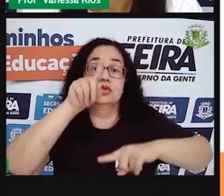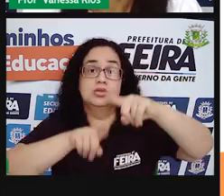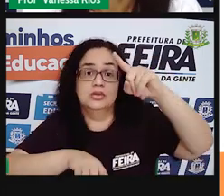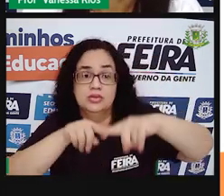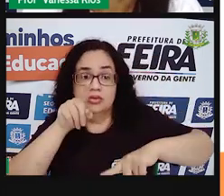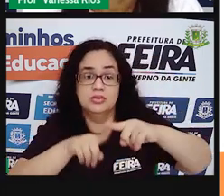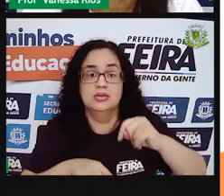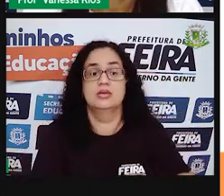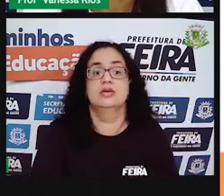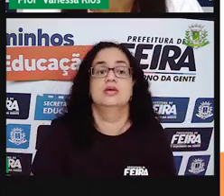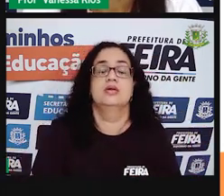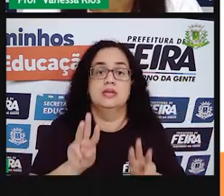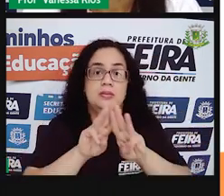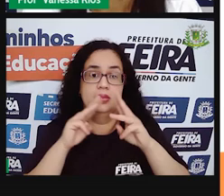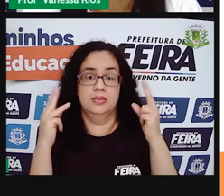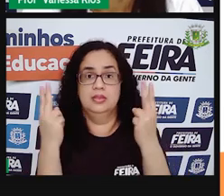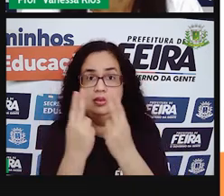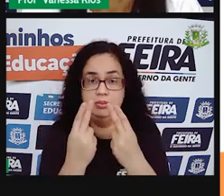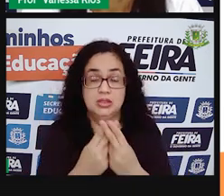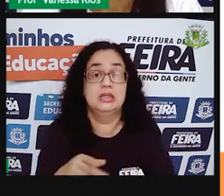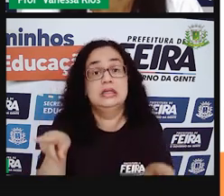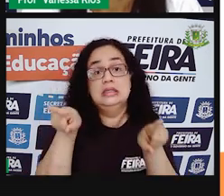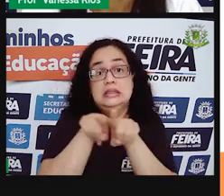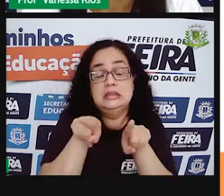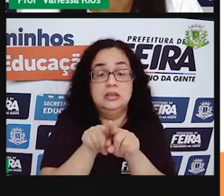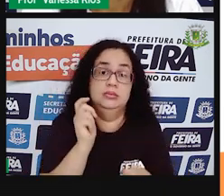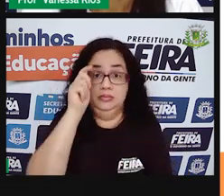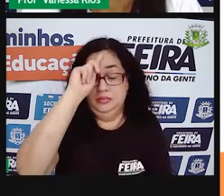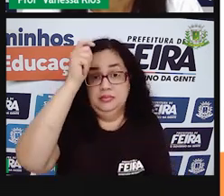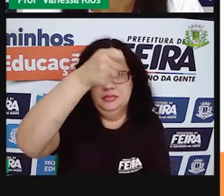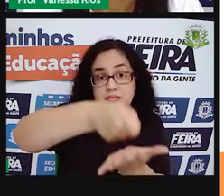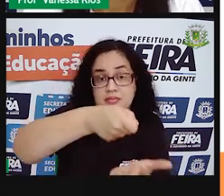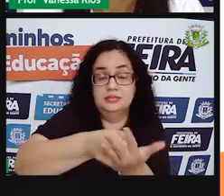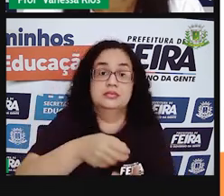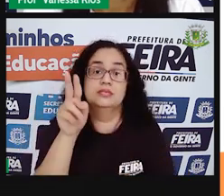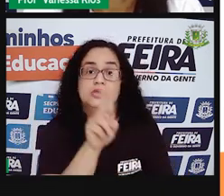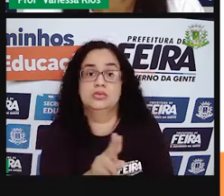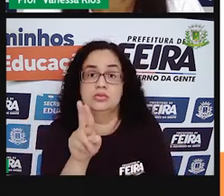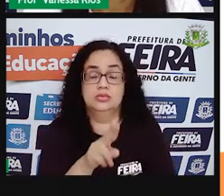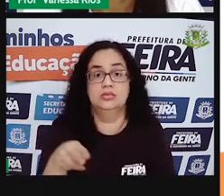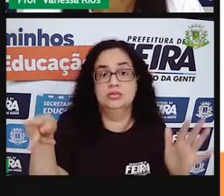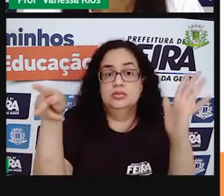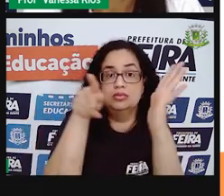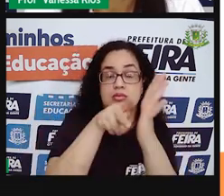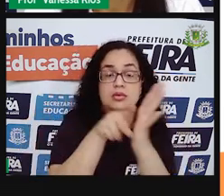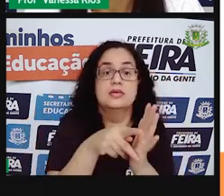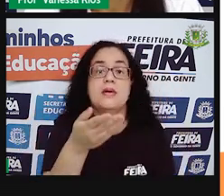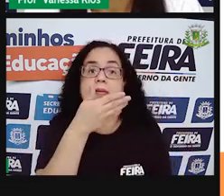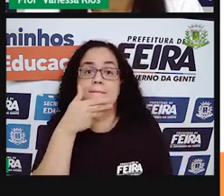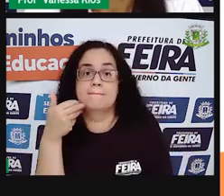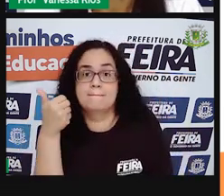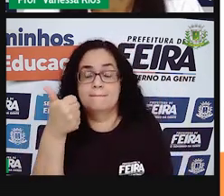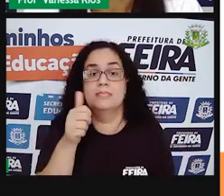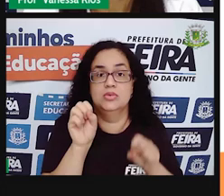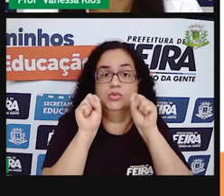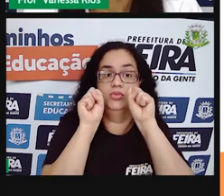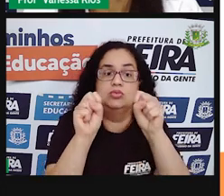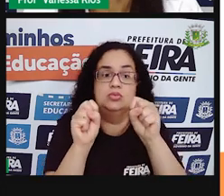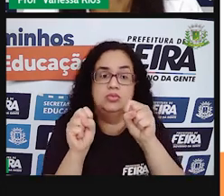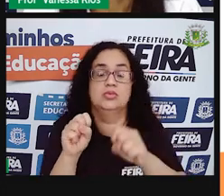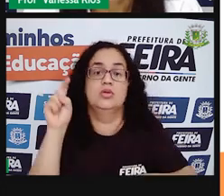e sobre a resistência, para que possa utilizar essa propriedade da melhor forma possível e